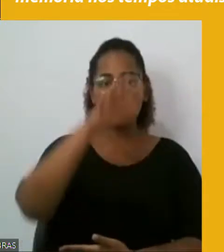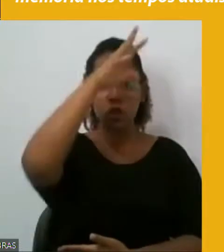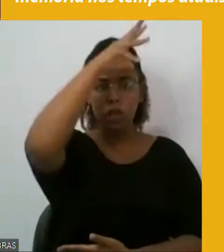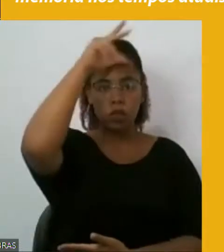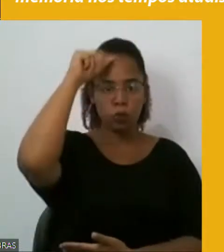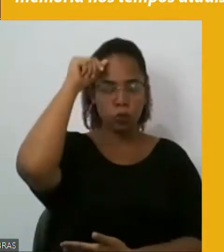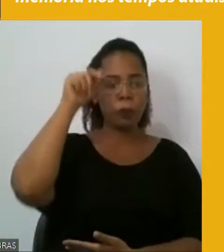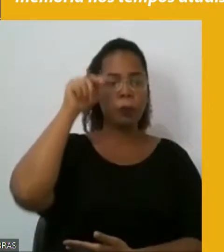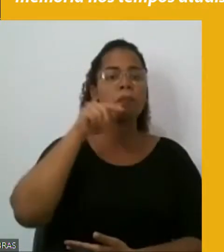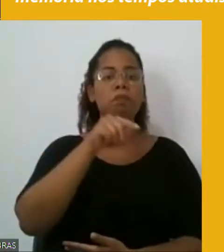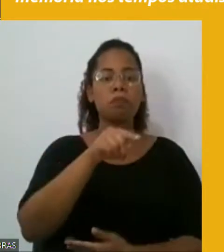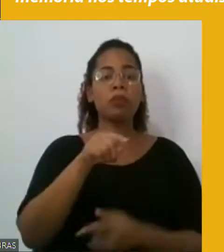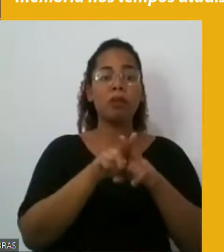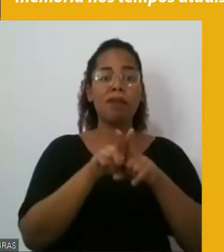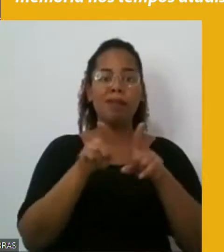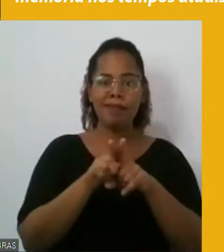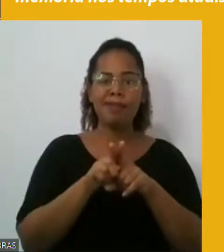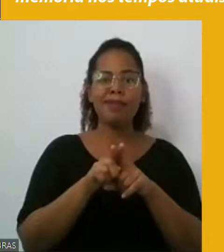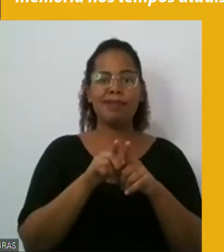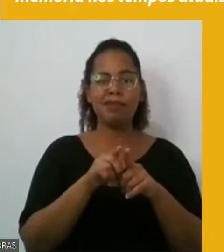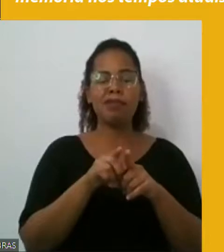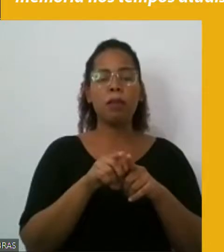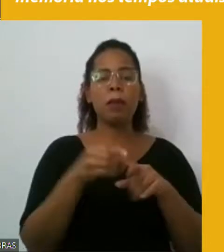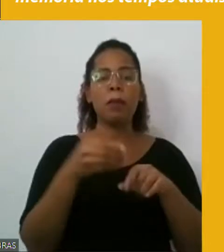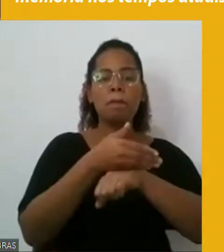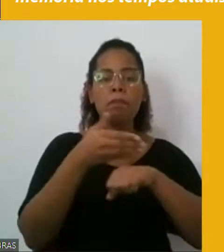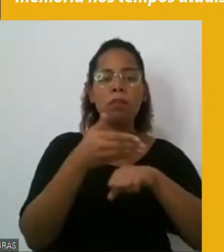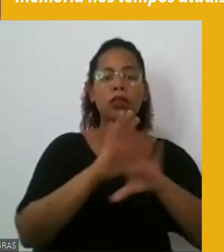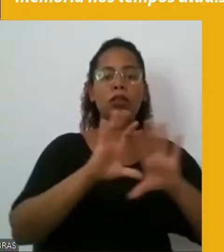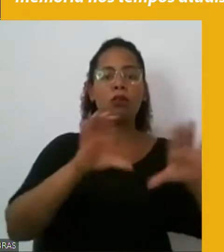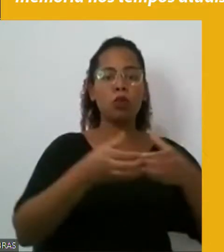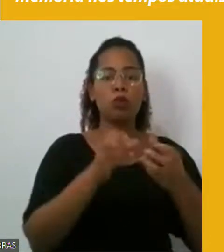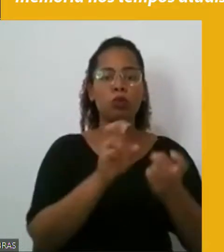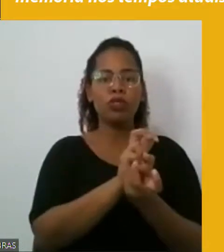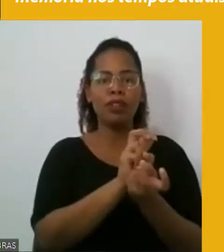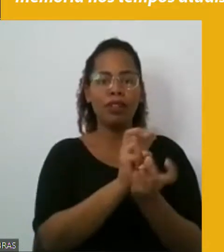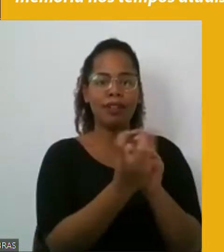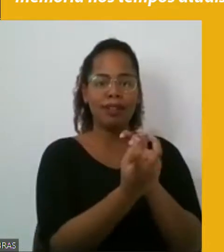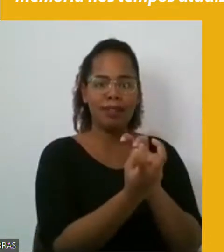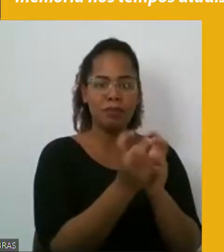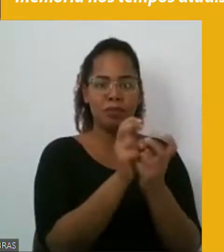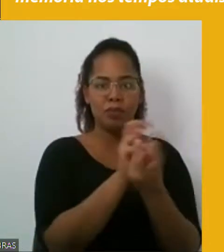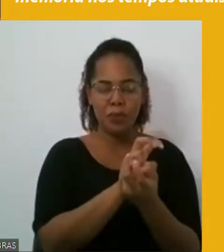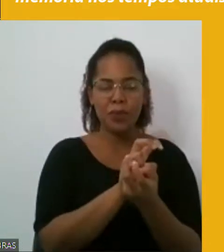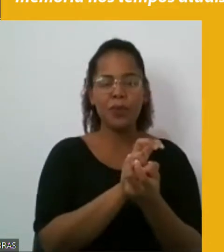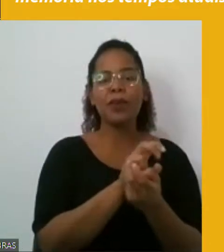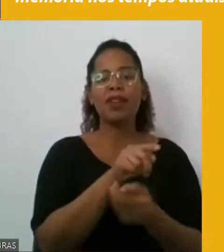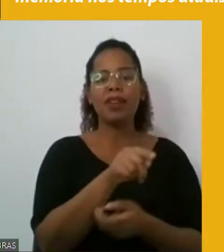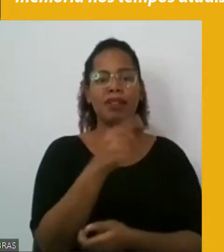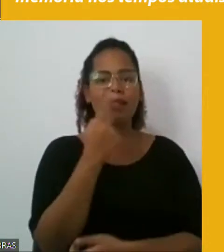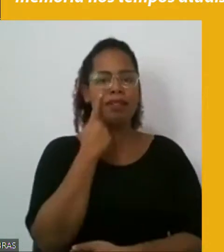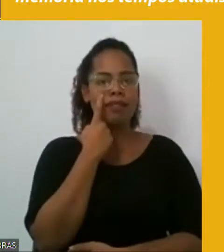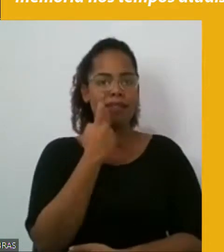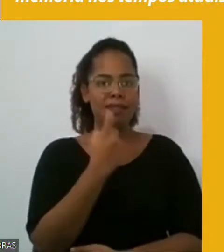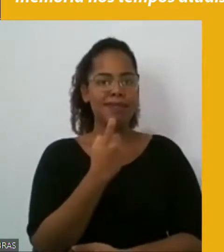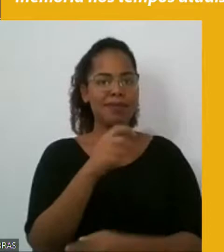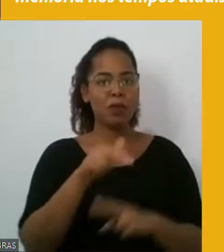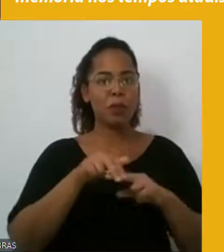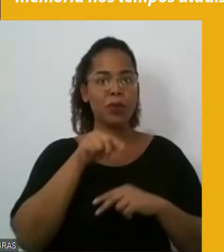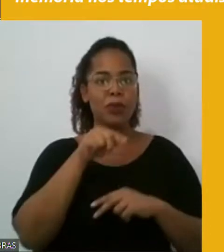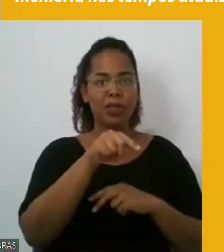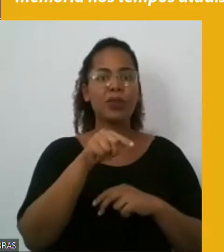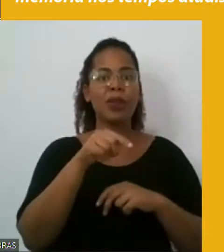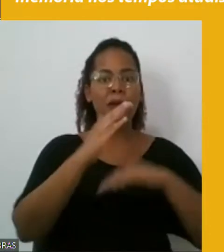Brasil, batizado com o nome de Piloto. Eu achei isso muito interessante, o fato, assim, um neurocientista que